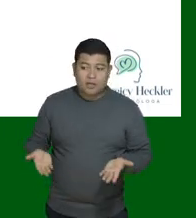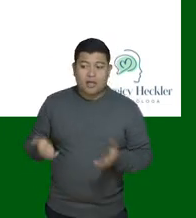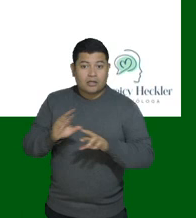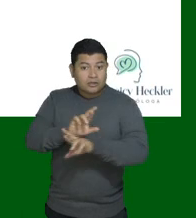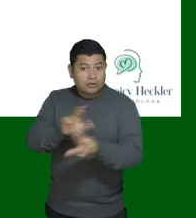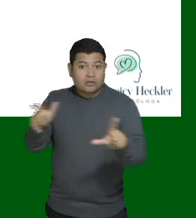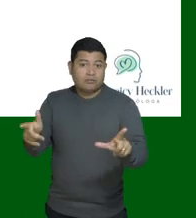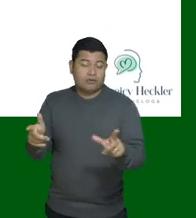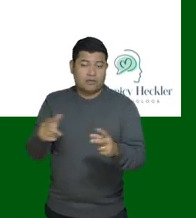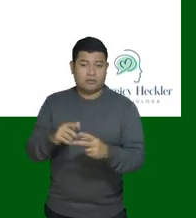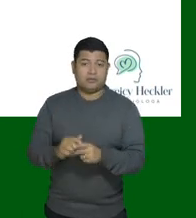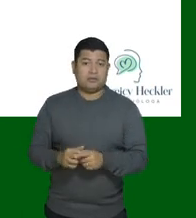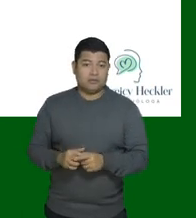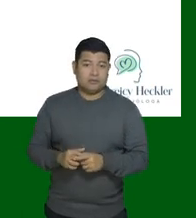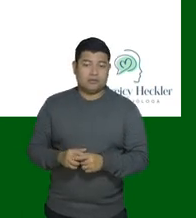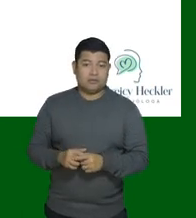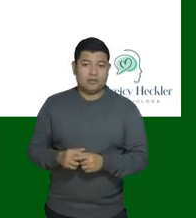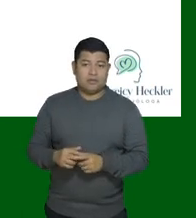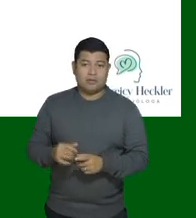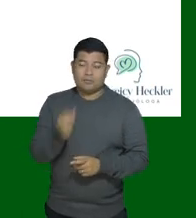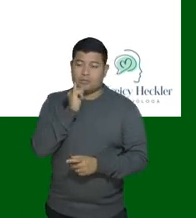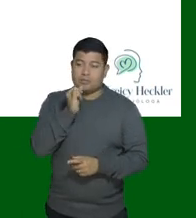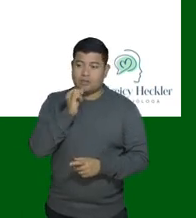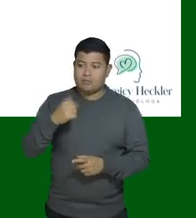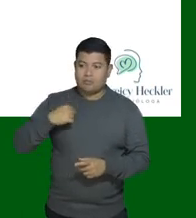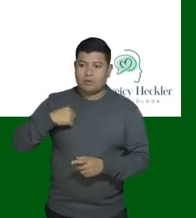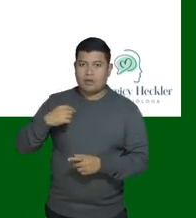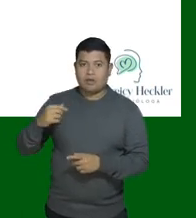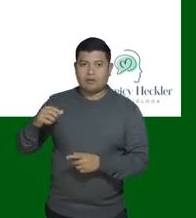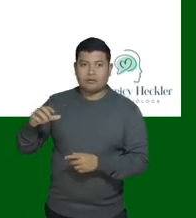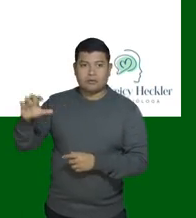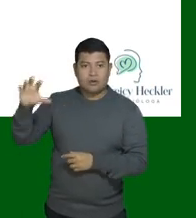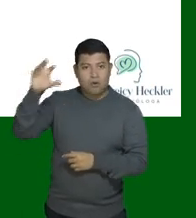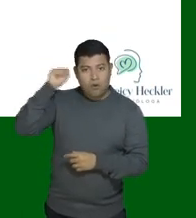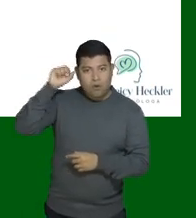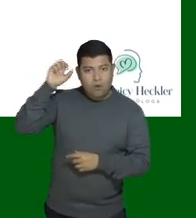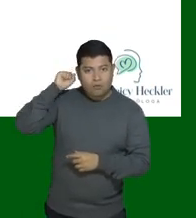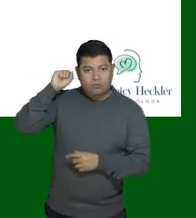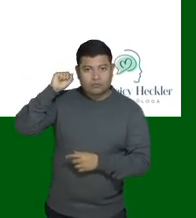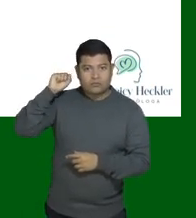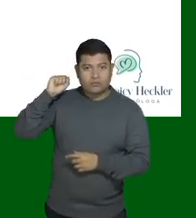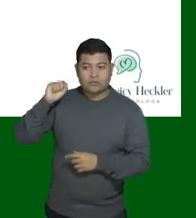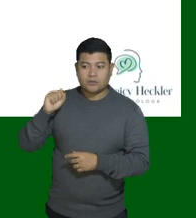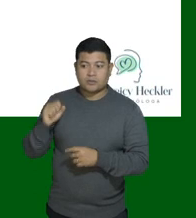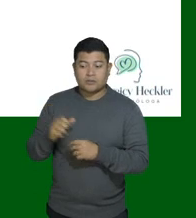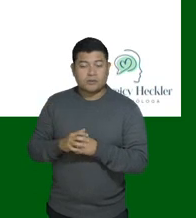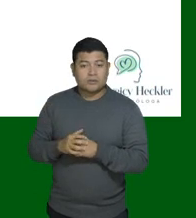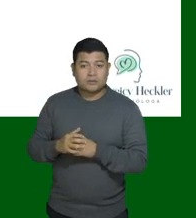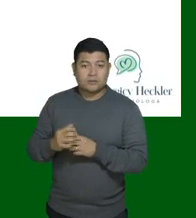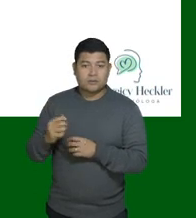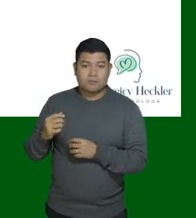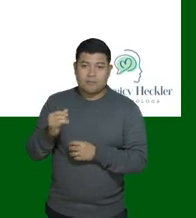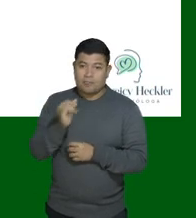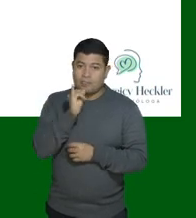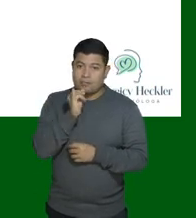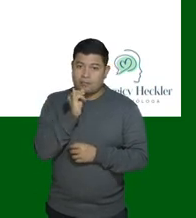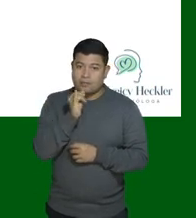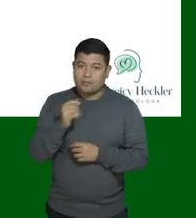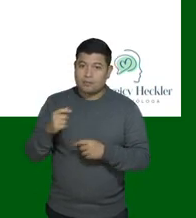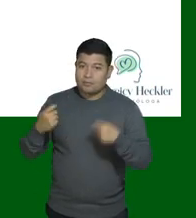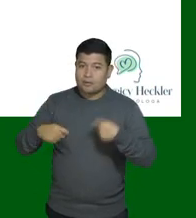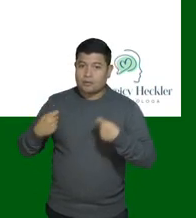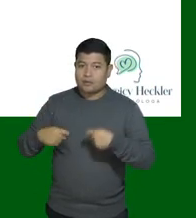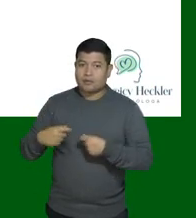esses dois. Para mim processar a informação, eu preciso da minha via auditiva periférica. Então, eu preciso do pavilhão,